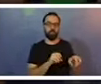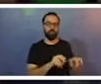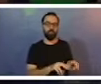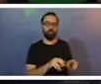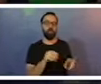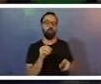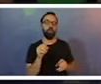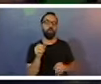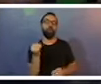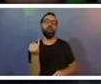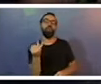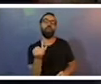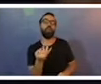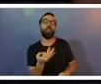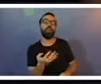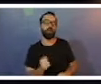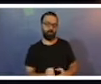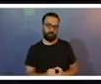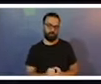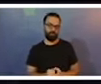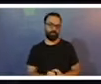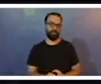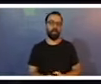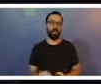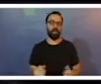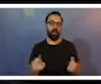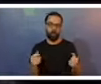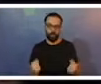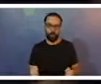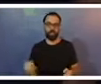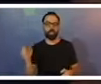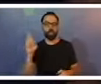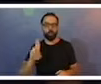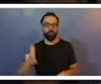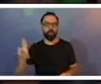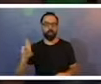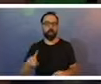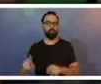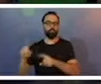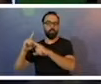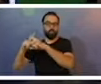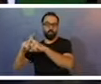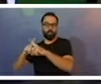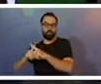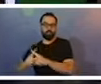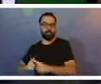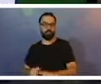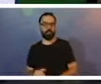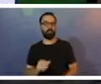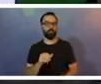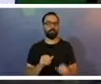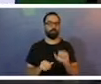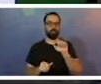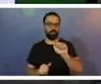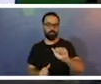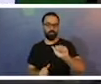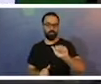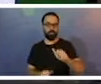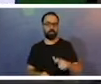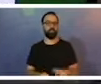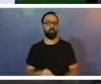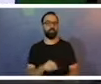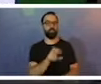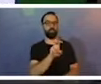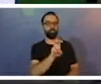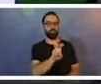poderá usar a tabela de multiplicação, que nada mais é do que a tabuada, tá? Item A,